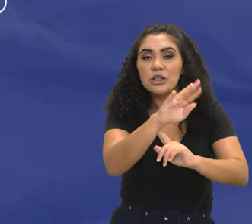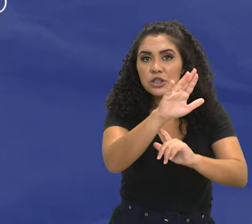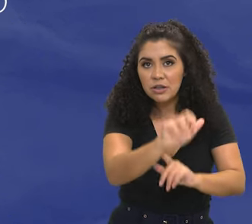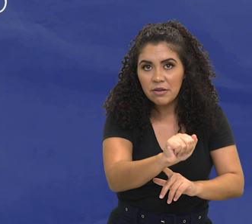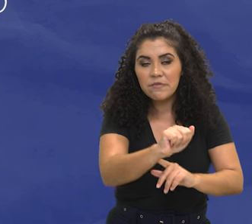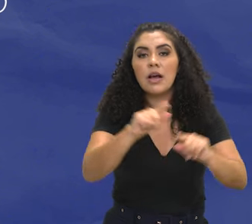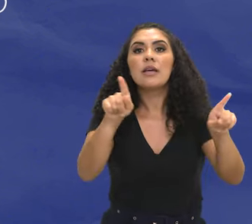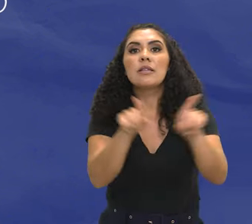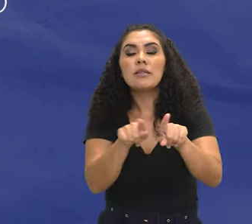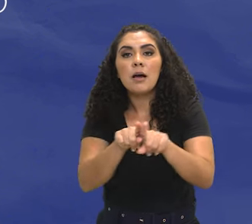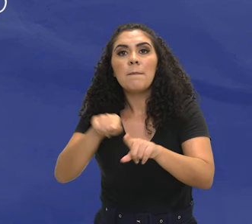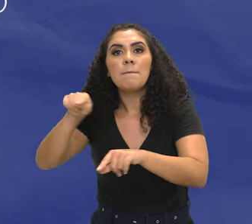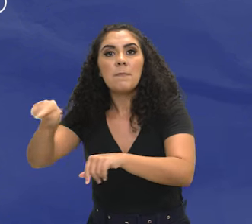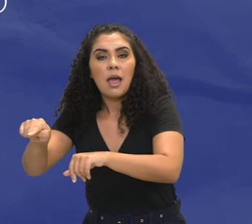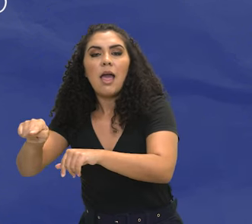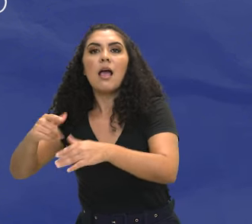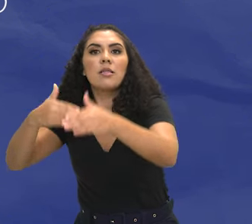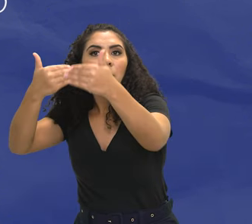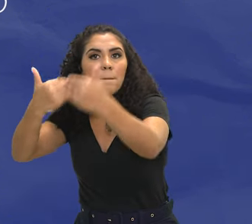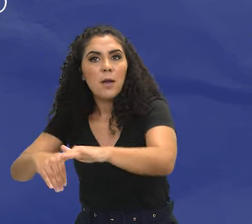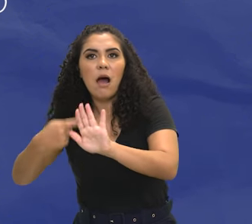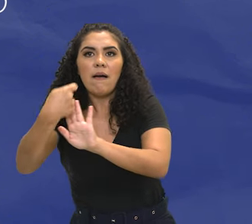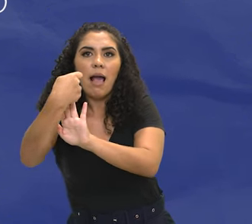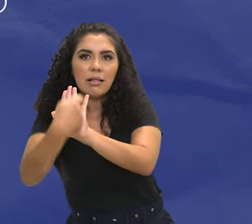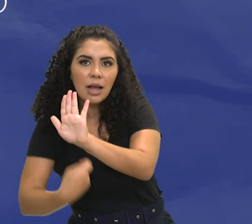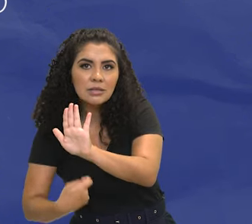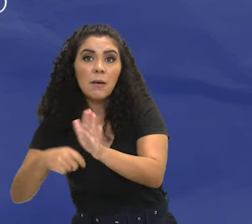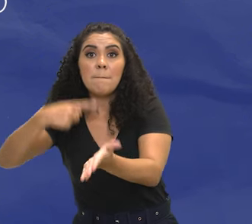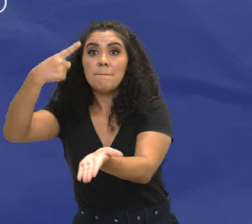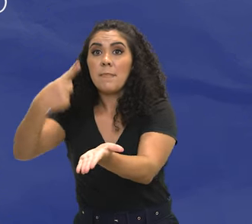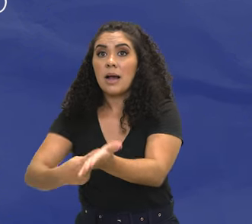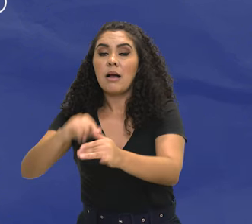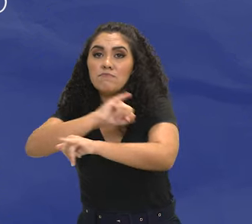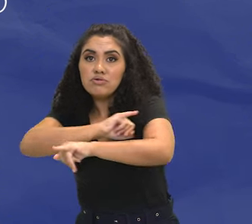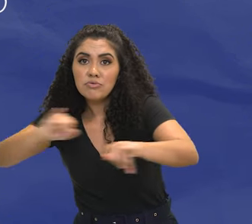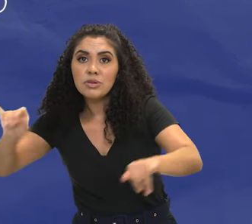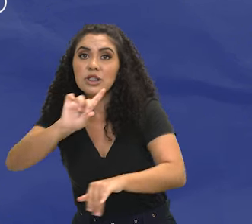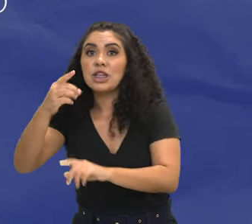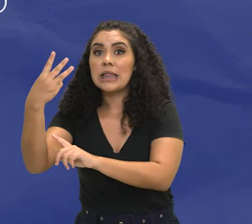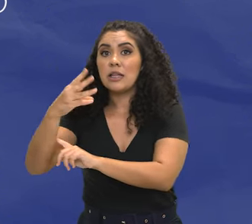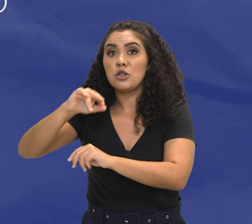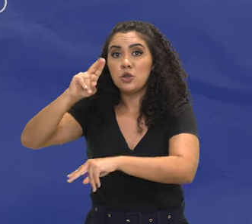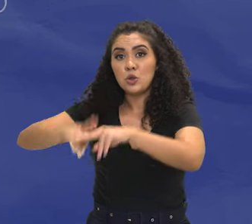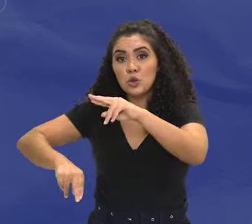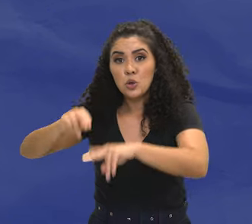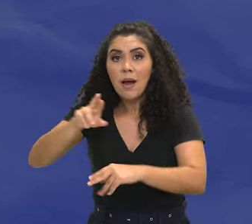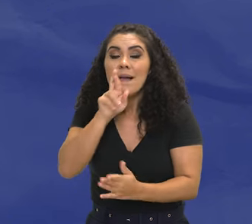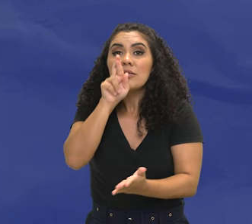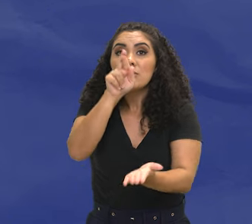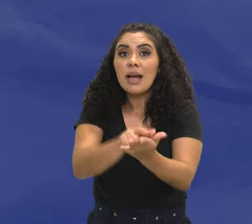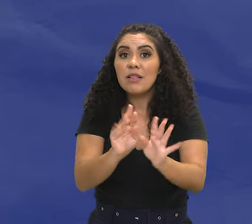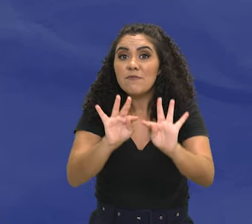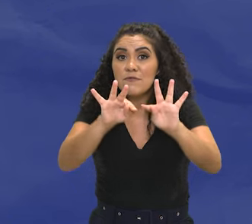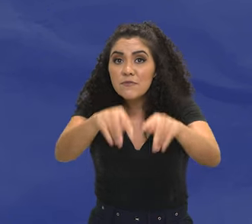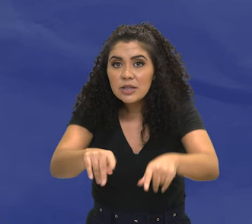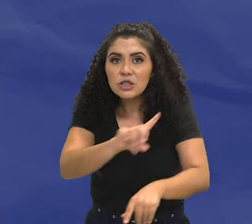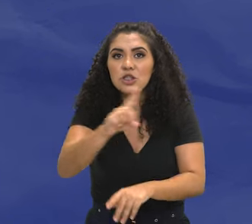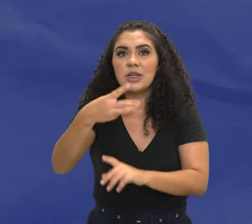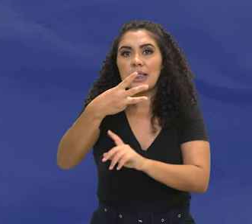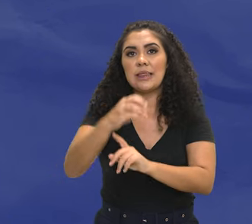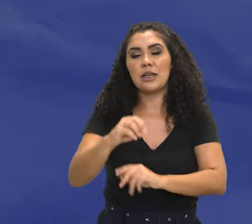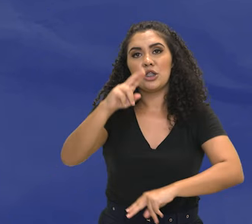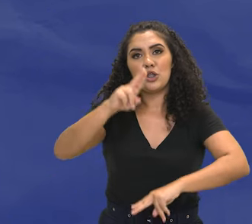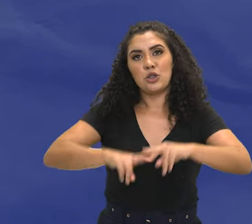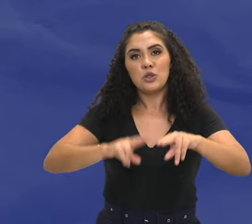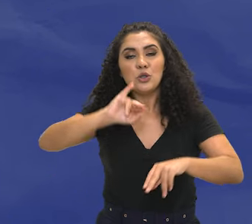objetivas e preliminares das provas discursivas e redação está marcada para 3 de junho. O resultado final